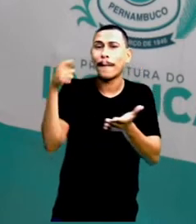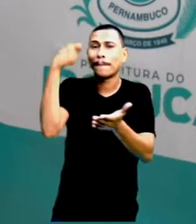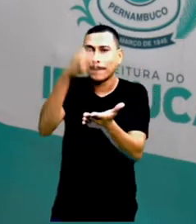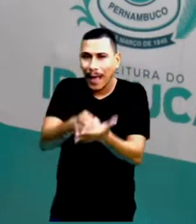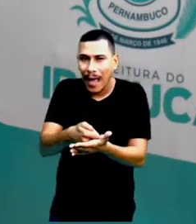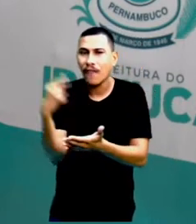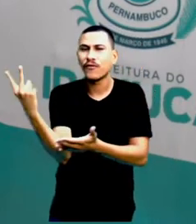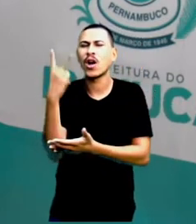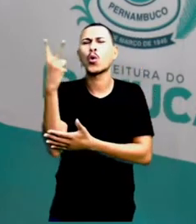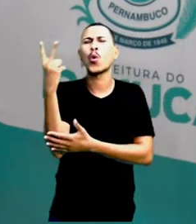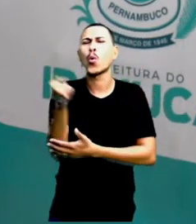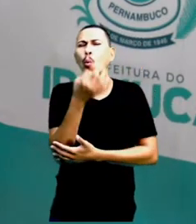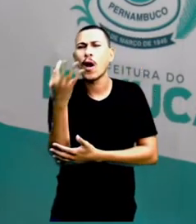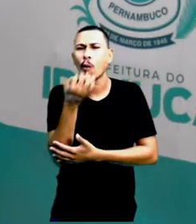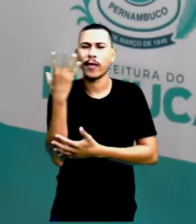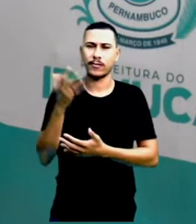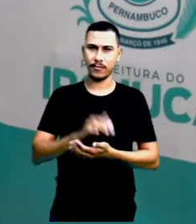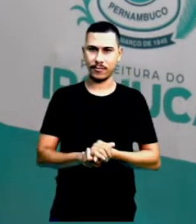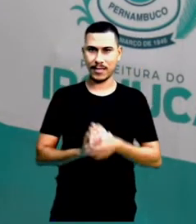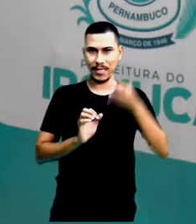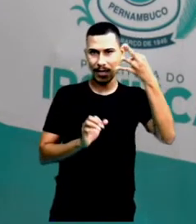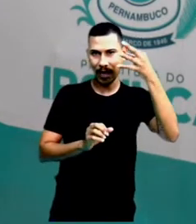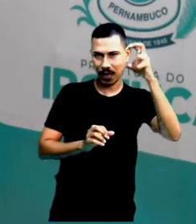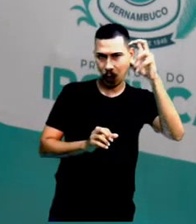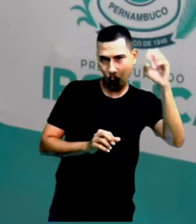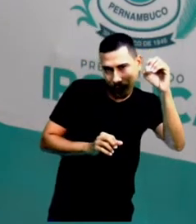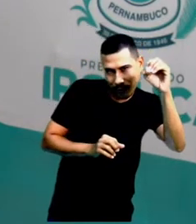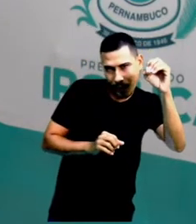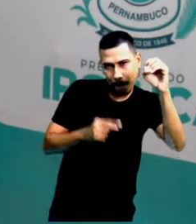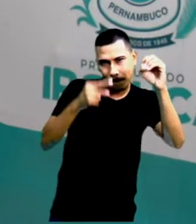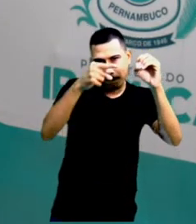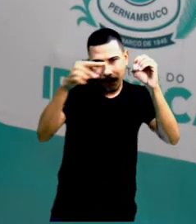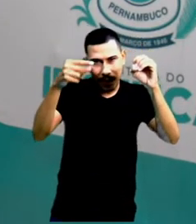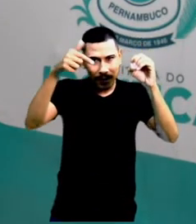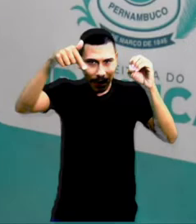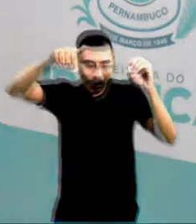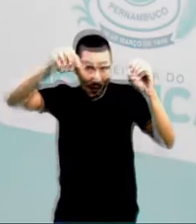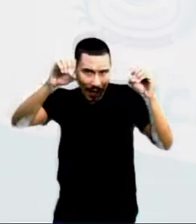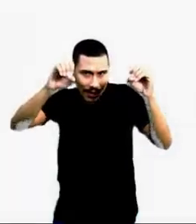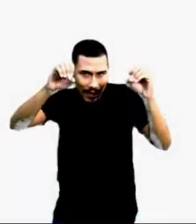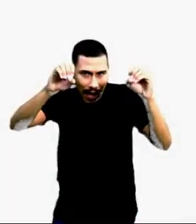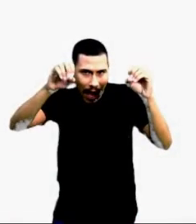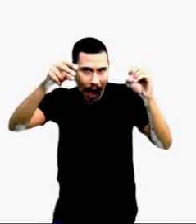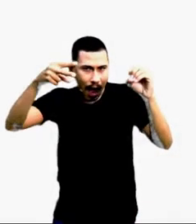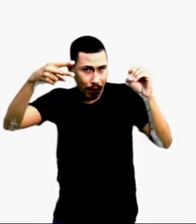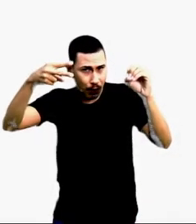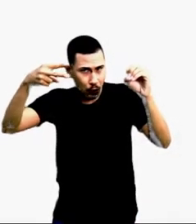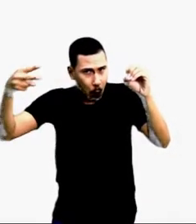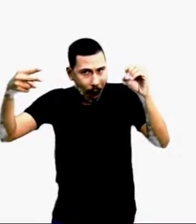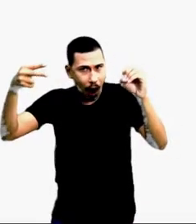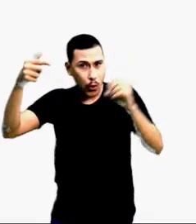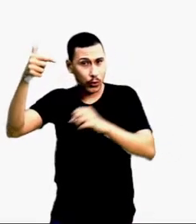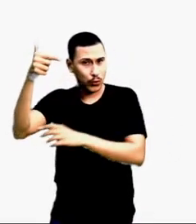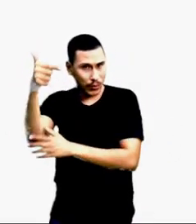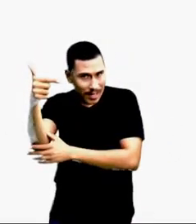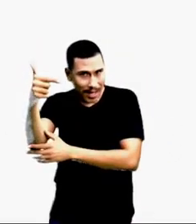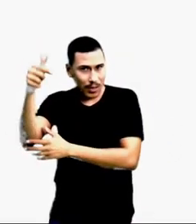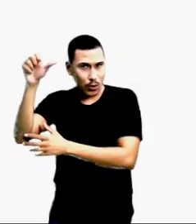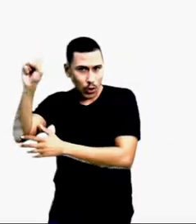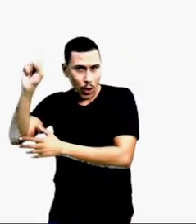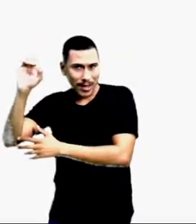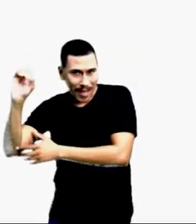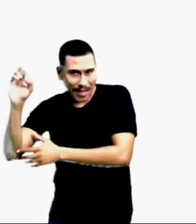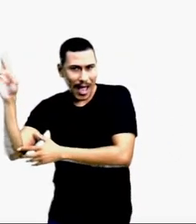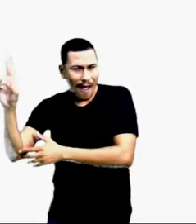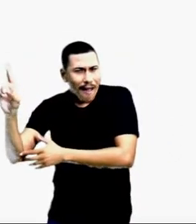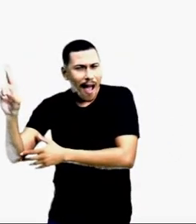o Olá prazer 50 - 70 Laura irá pagar um r$